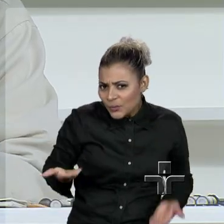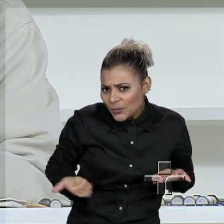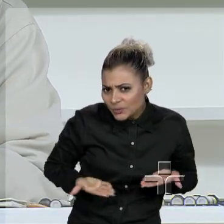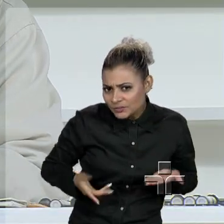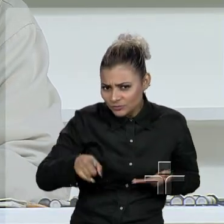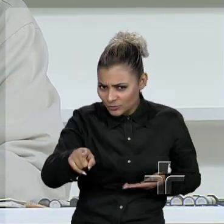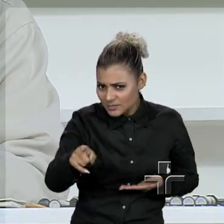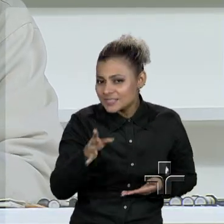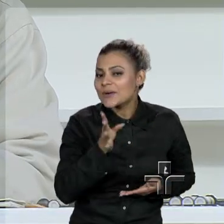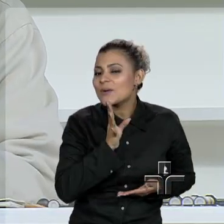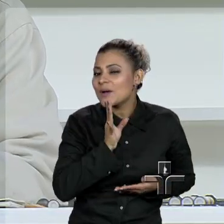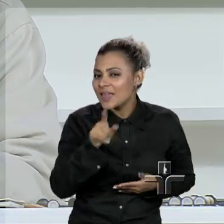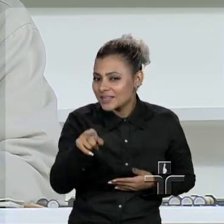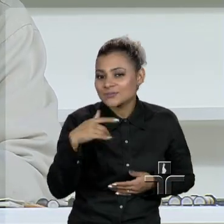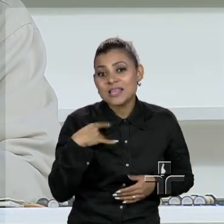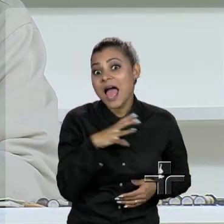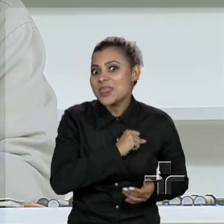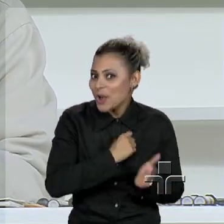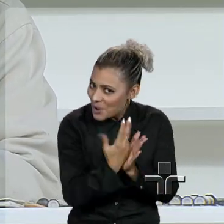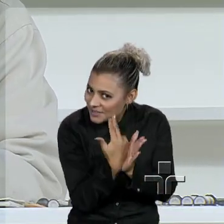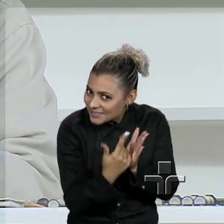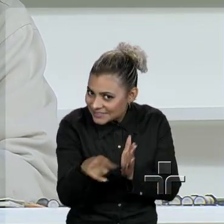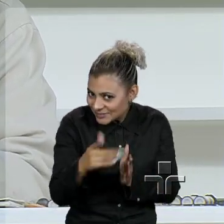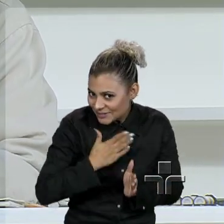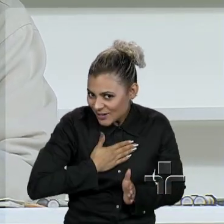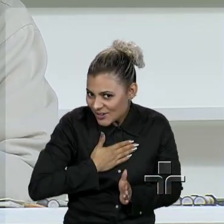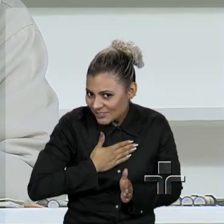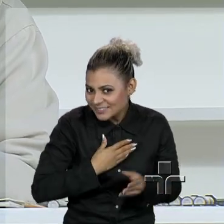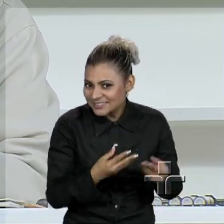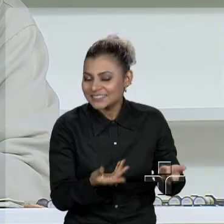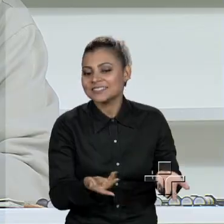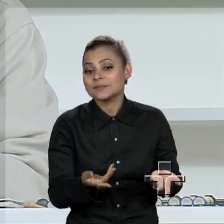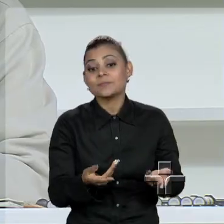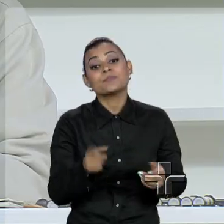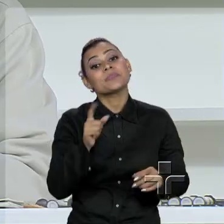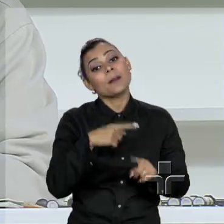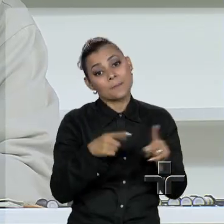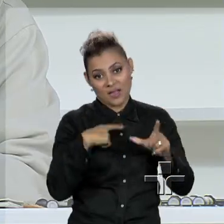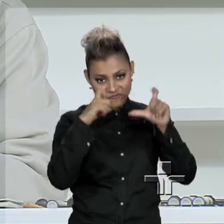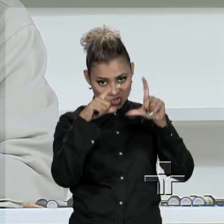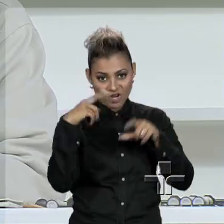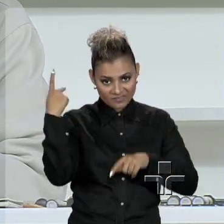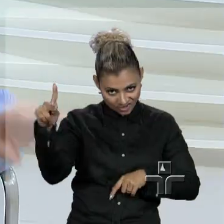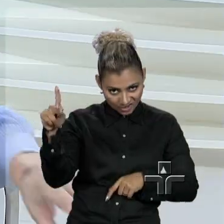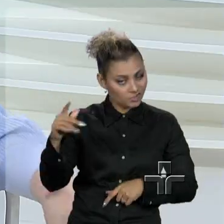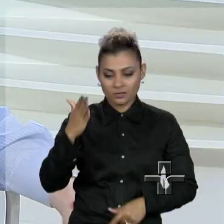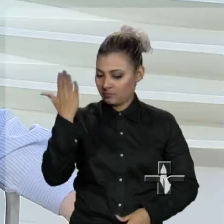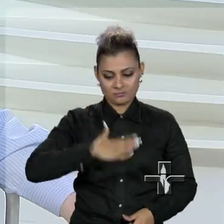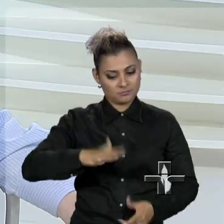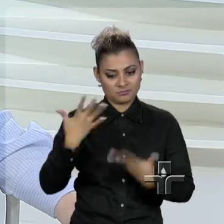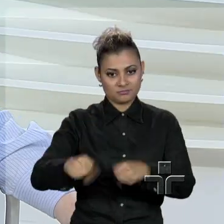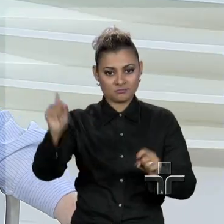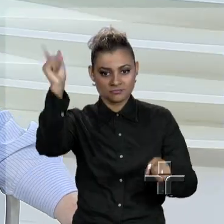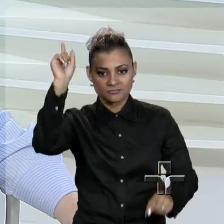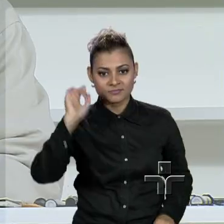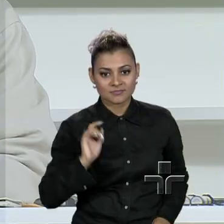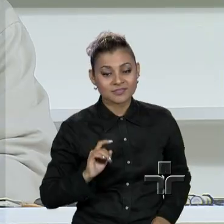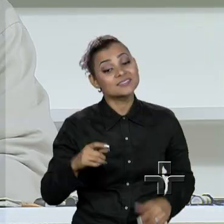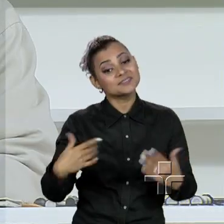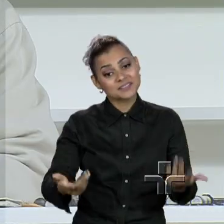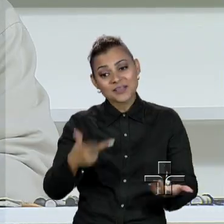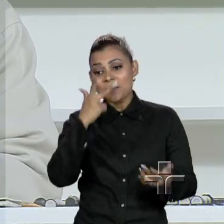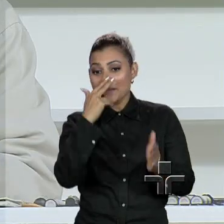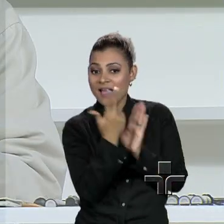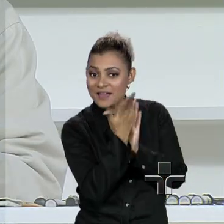como é um colecionador de caricaturas suas, coisas do tipo... Mas a fotografia dele eu não ponho. Mas é um novo mercado que se abre para